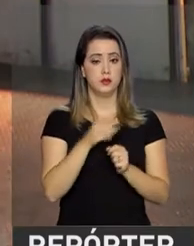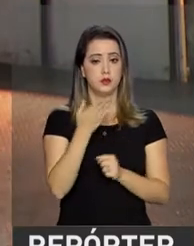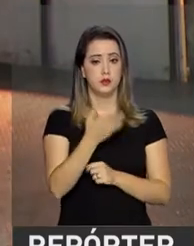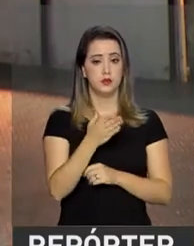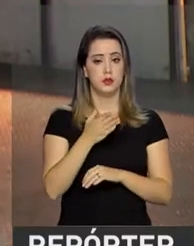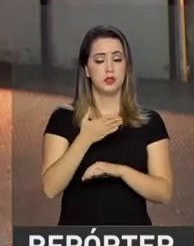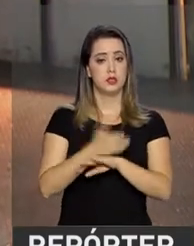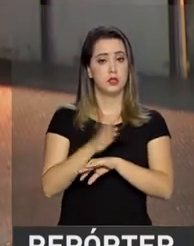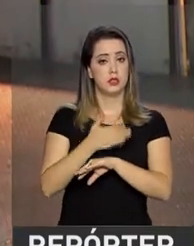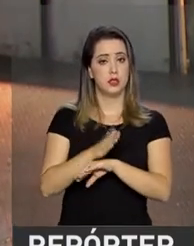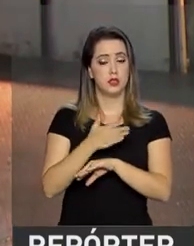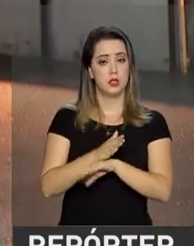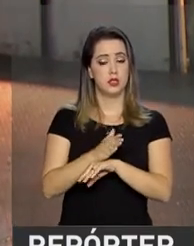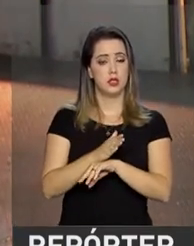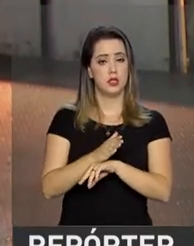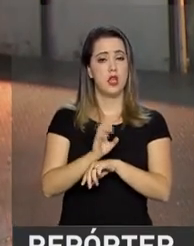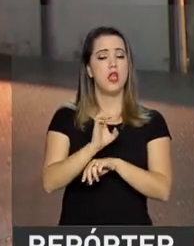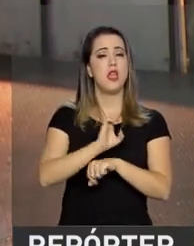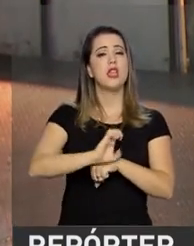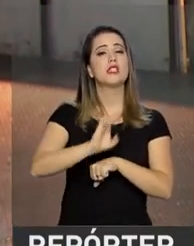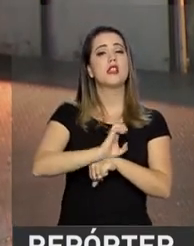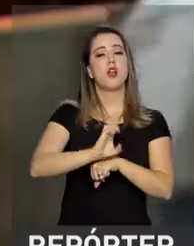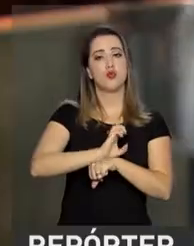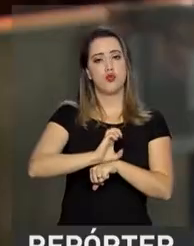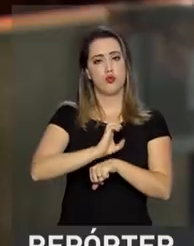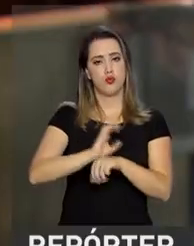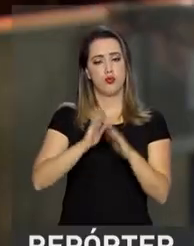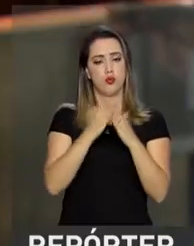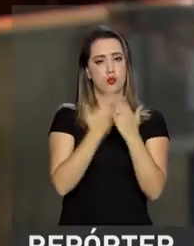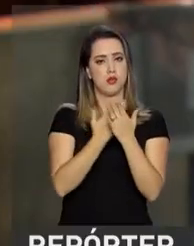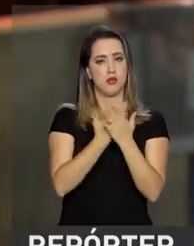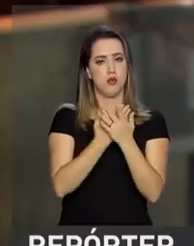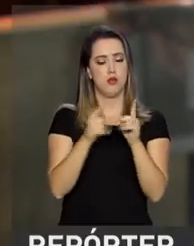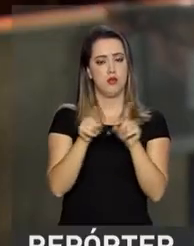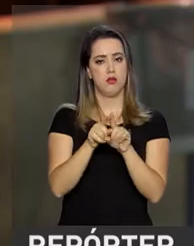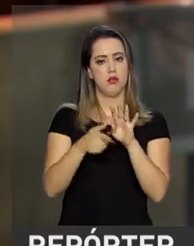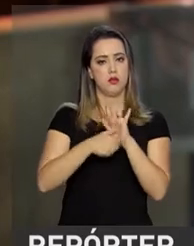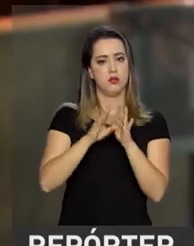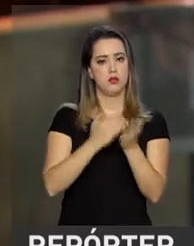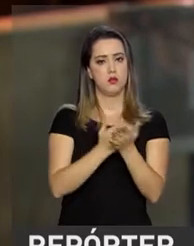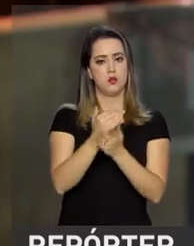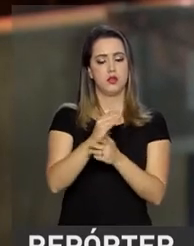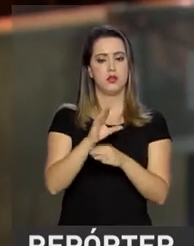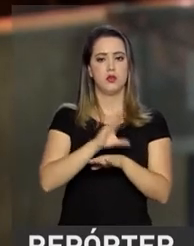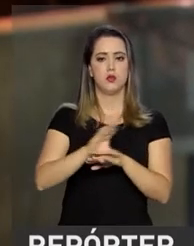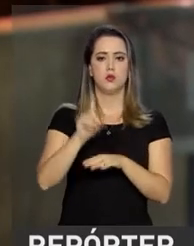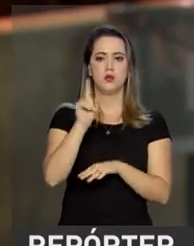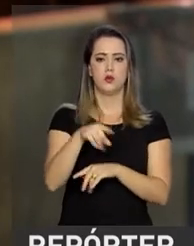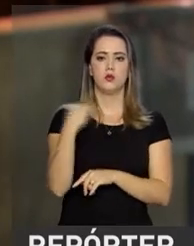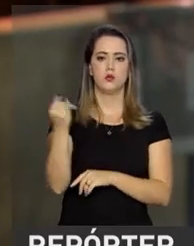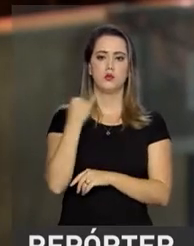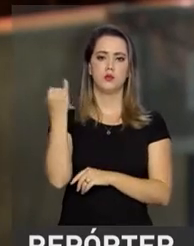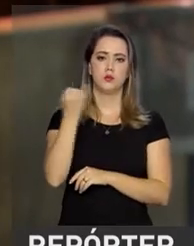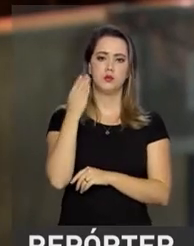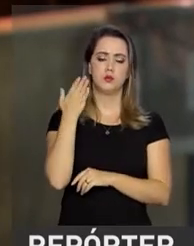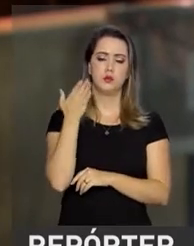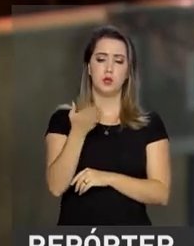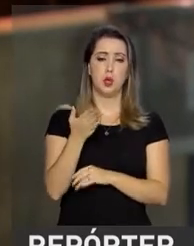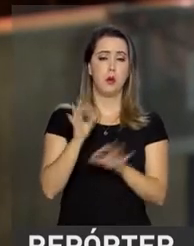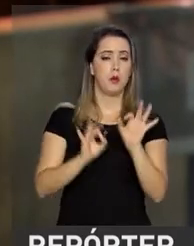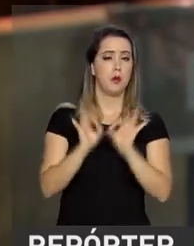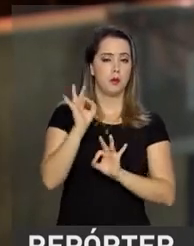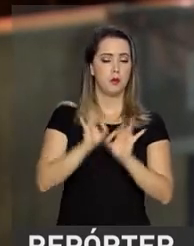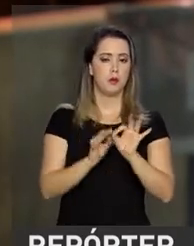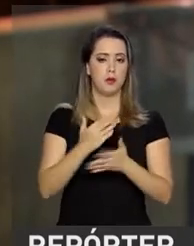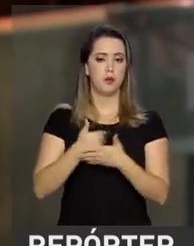um estágio em uma escola antes de começar o curso, o contato com a realidade das salas de aula é fundamental para